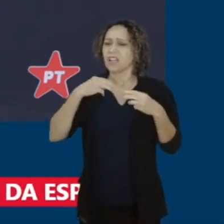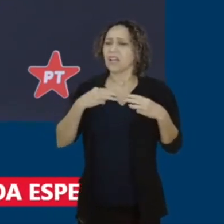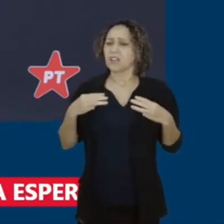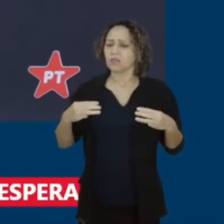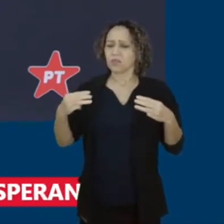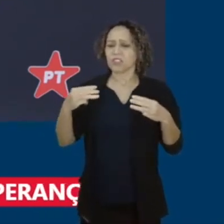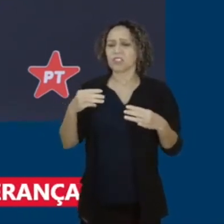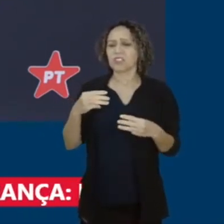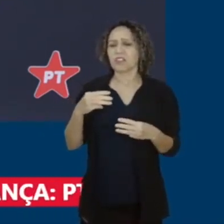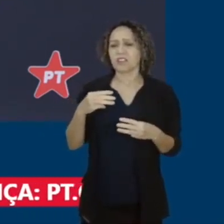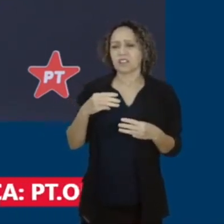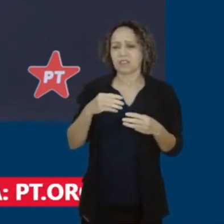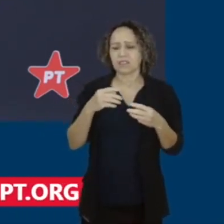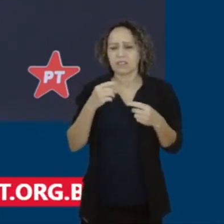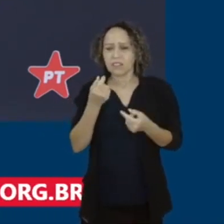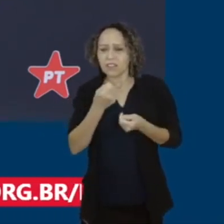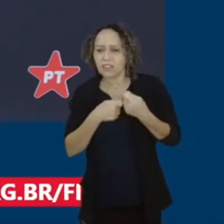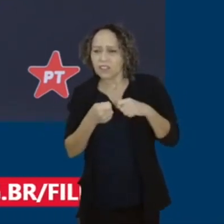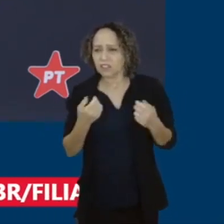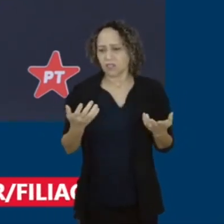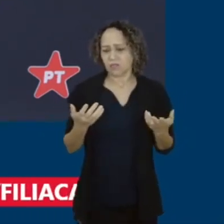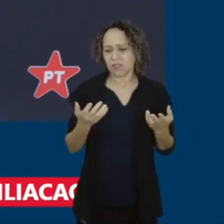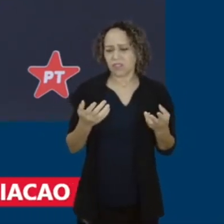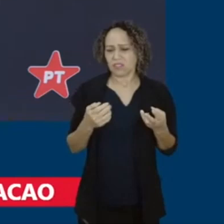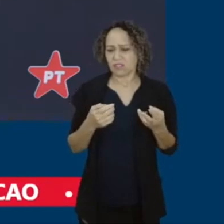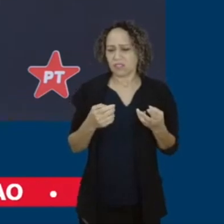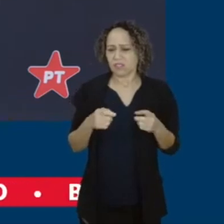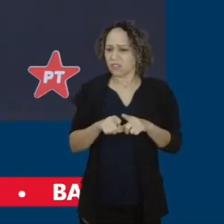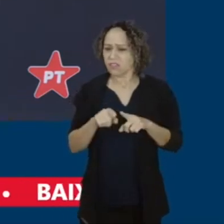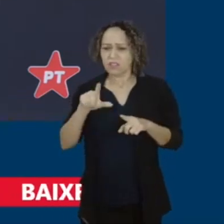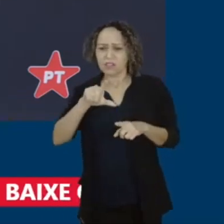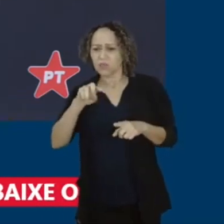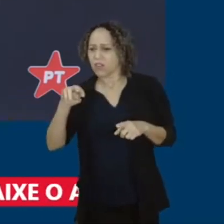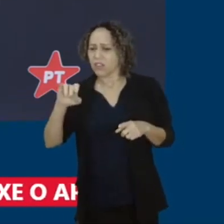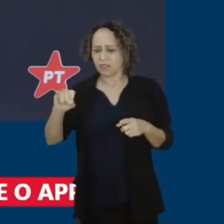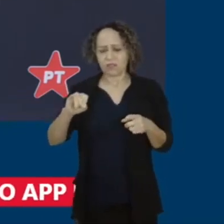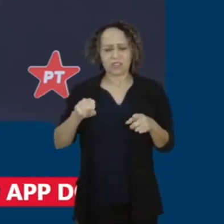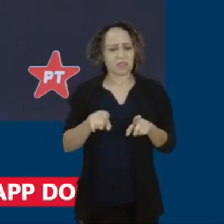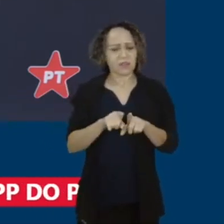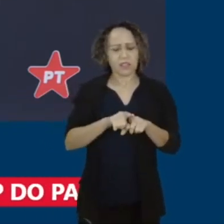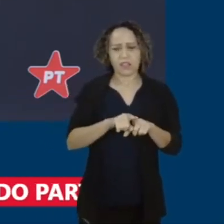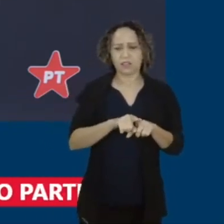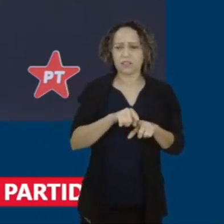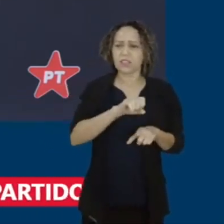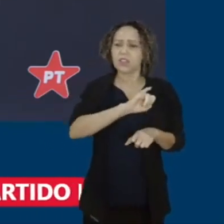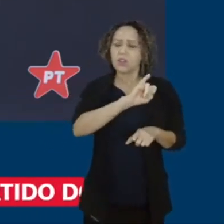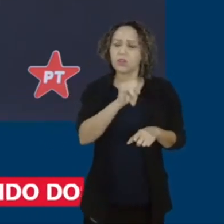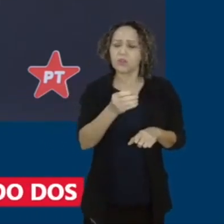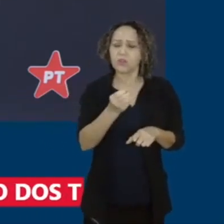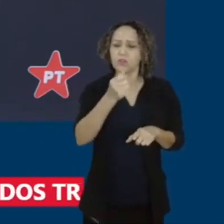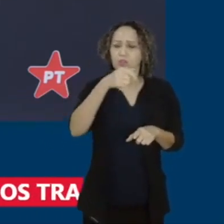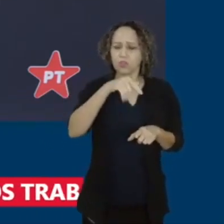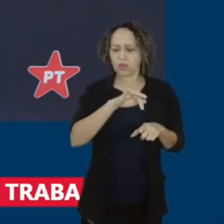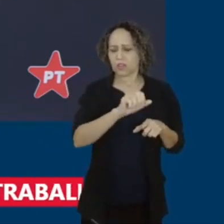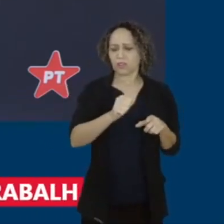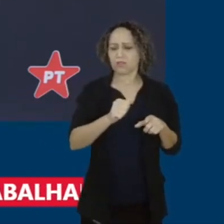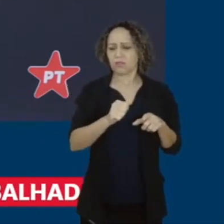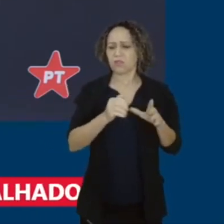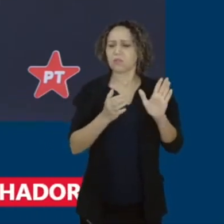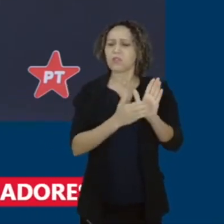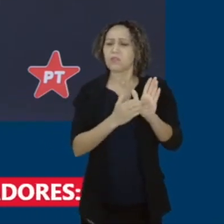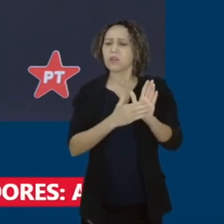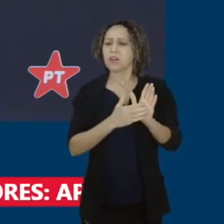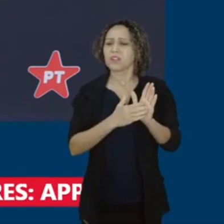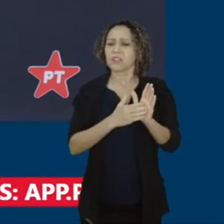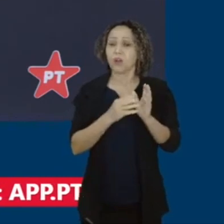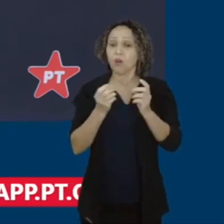com o Nelson Barbosa, que propôs a independência do Banco Central no governo da Dilma e hoje, novamente, que acabou sendo